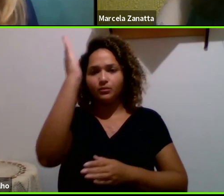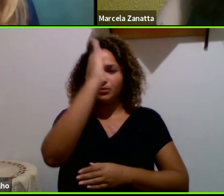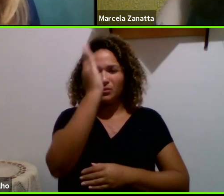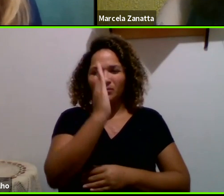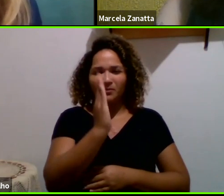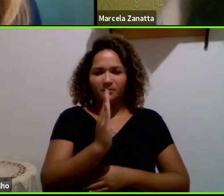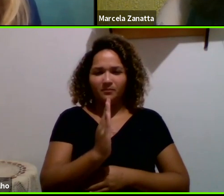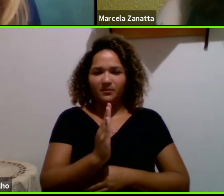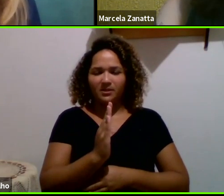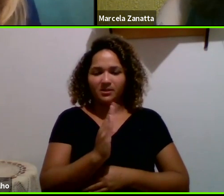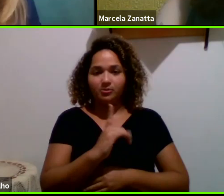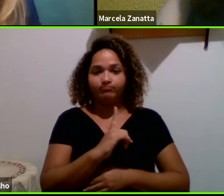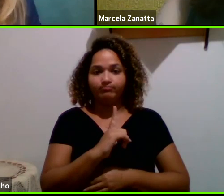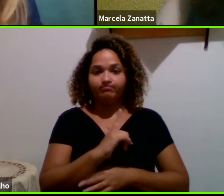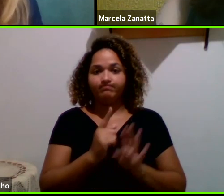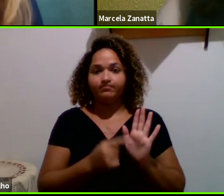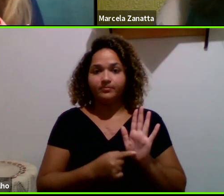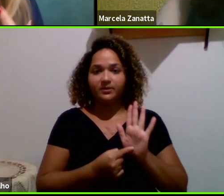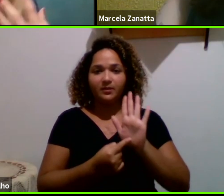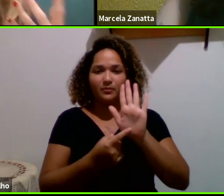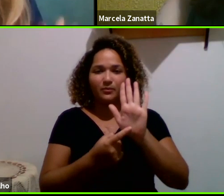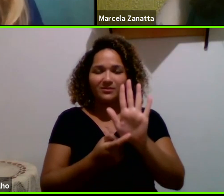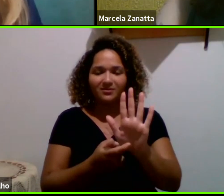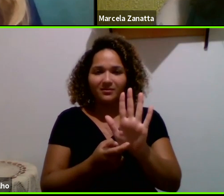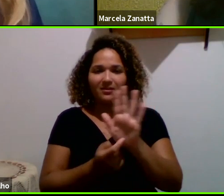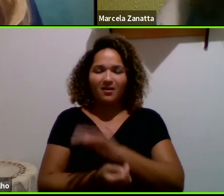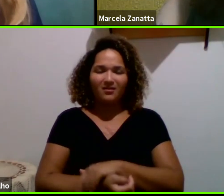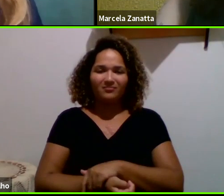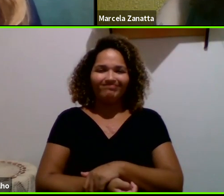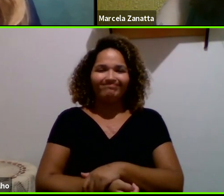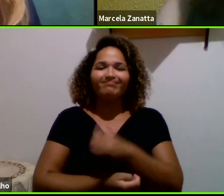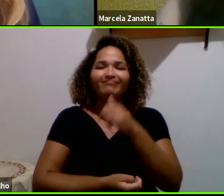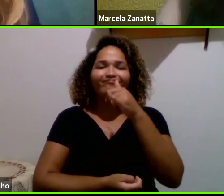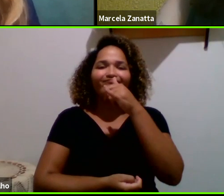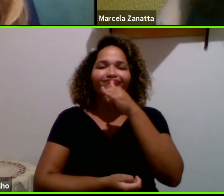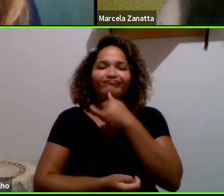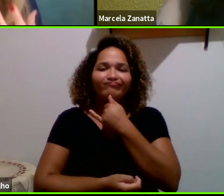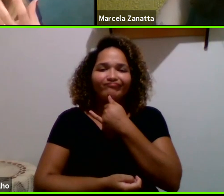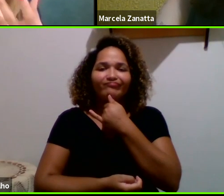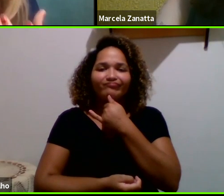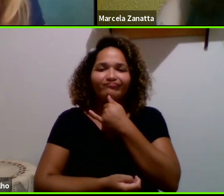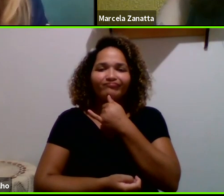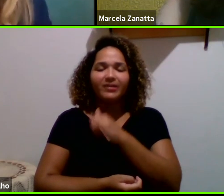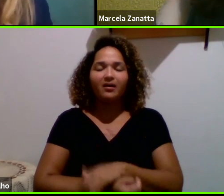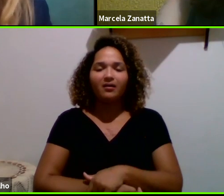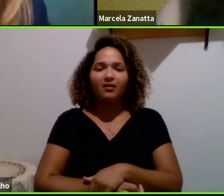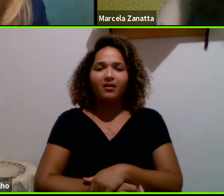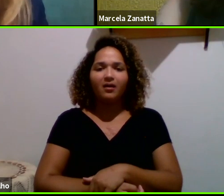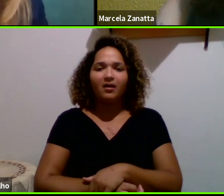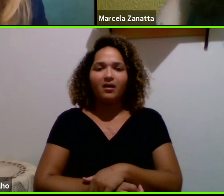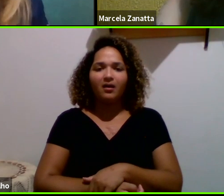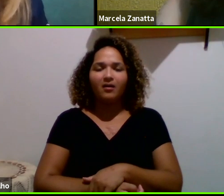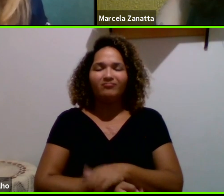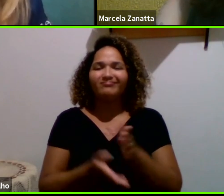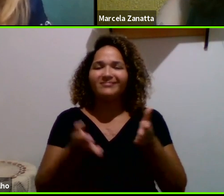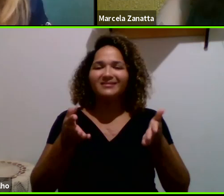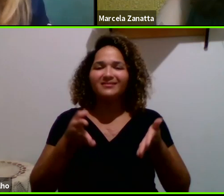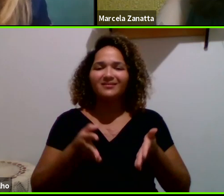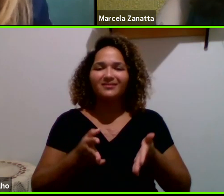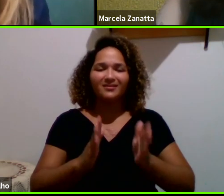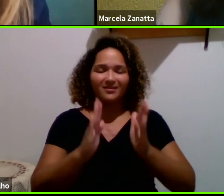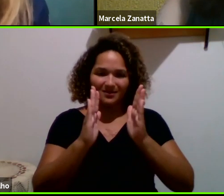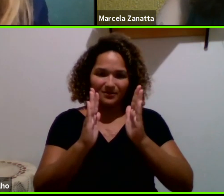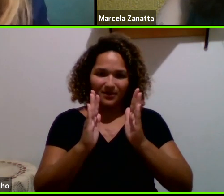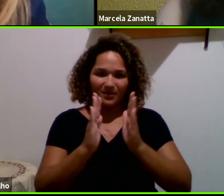tem apresentado ainda um retrato muito negativo quando o assunto é nascimento.